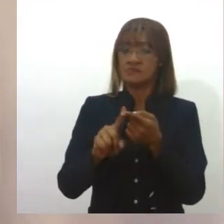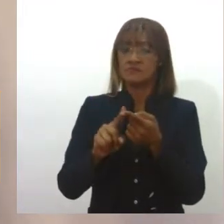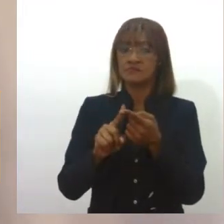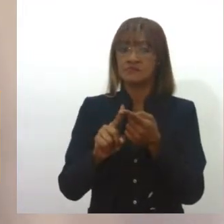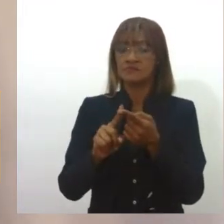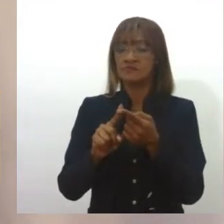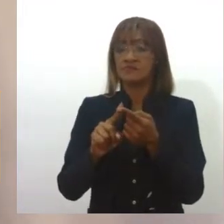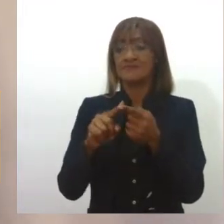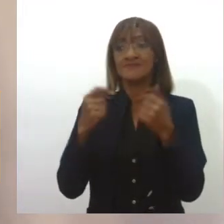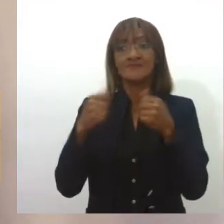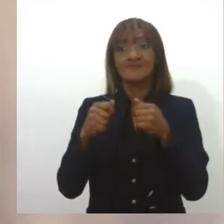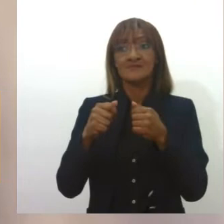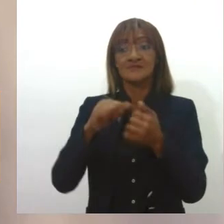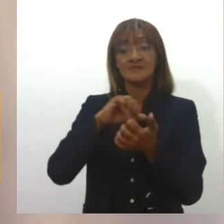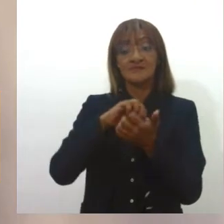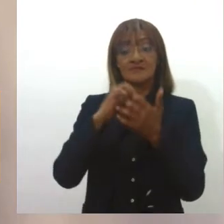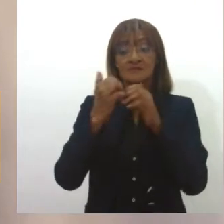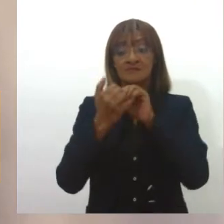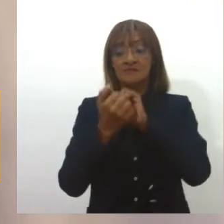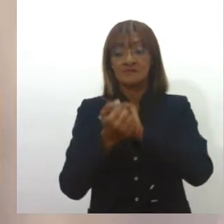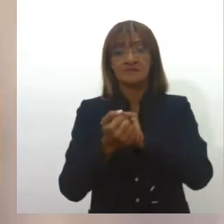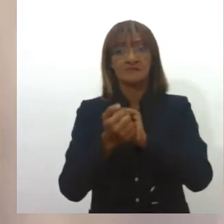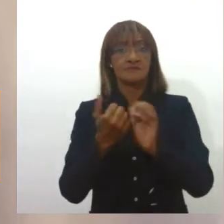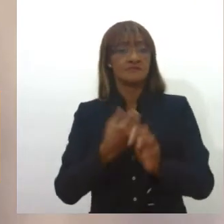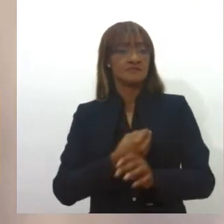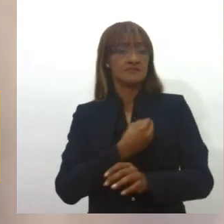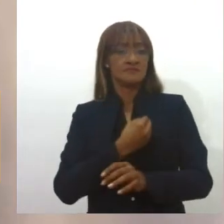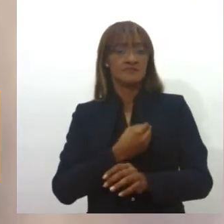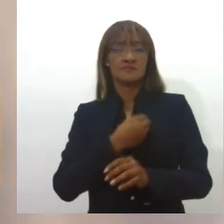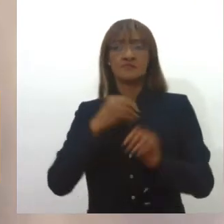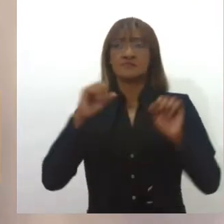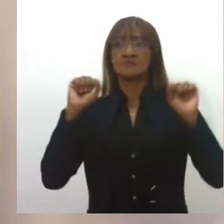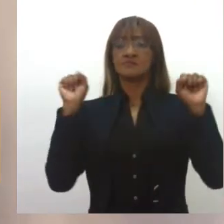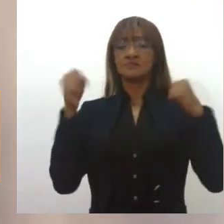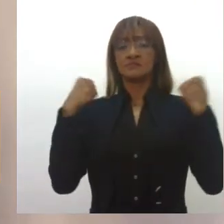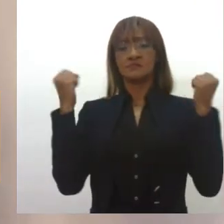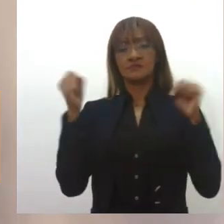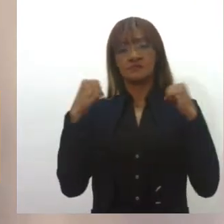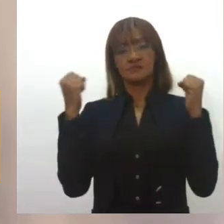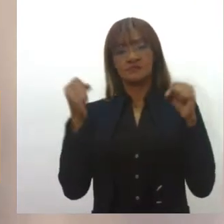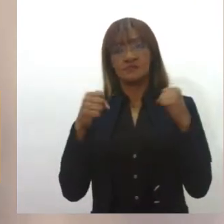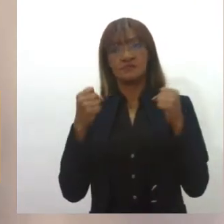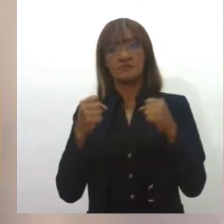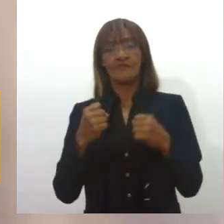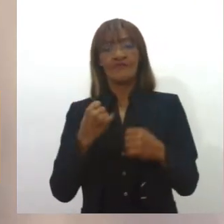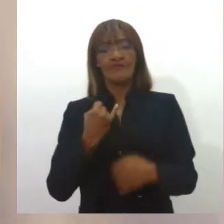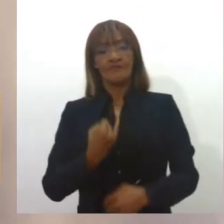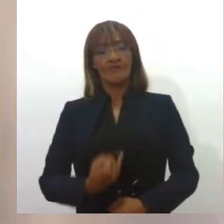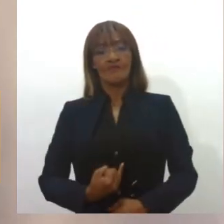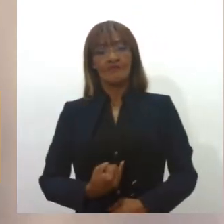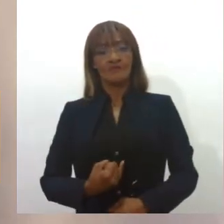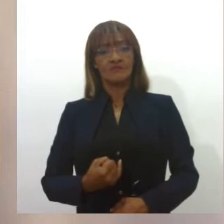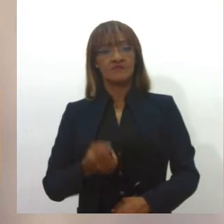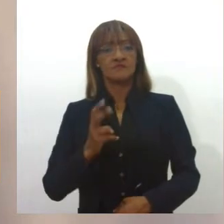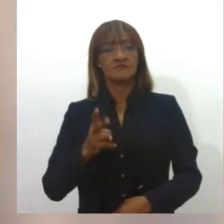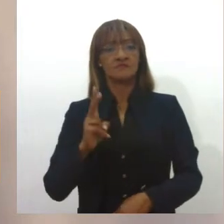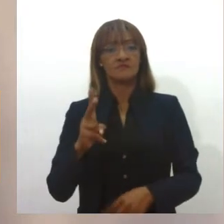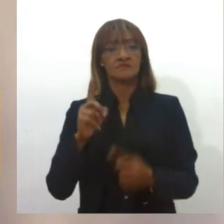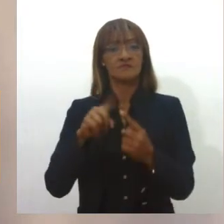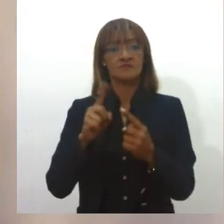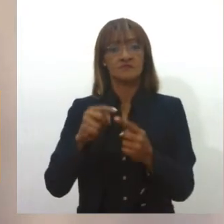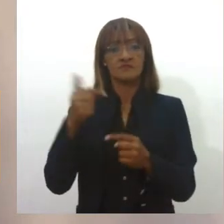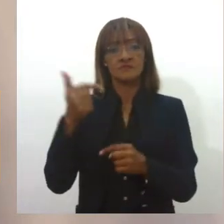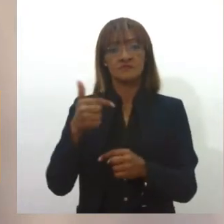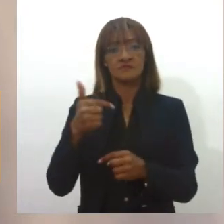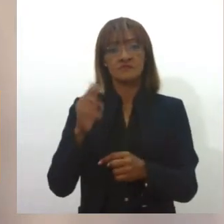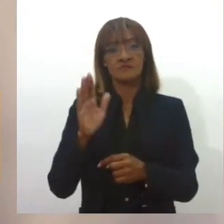ajuste da sua vida, entrar com atividade física, perder peso, que geralmente o diabético tipo 2 aparece